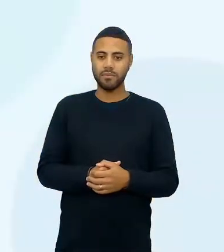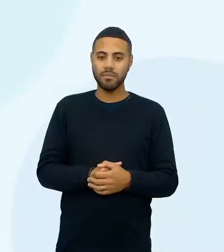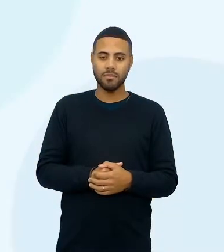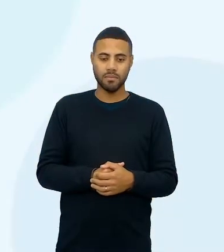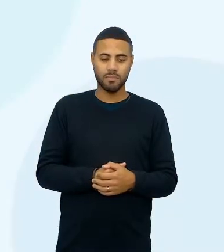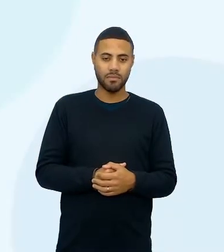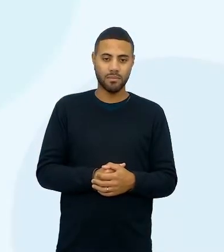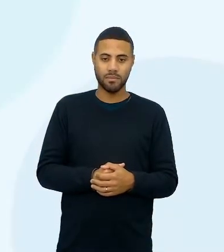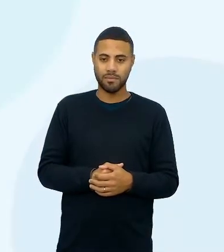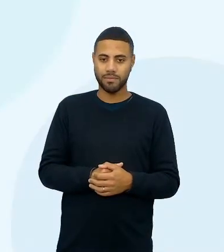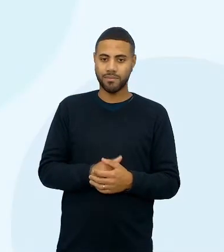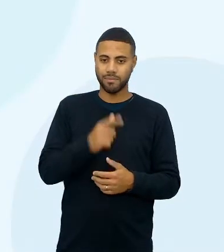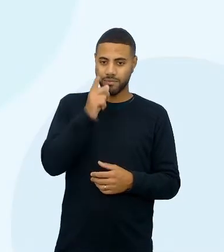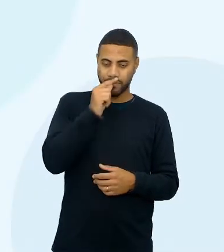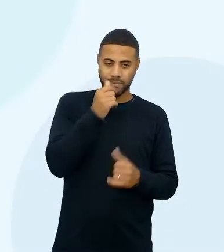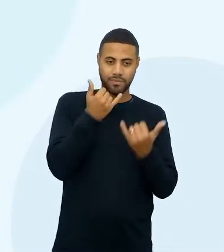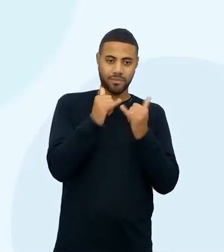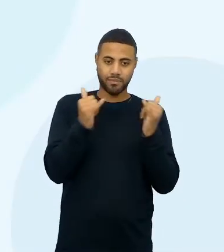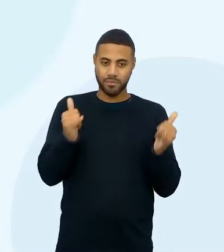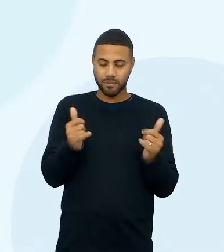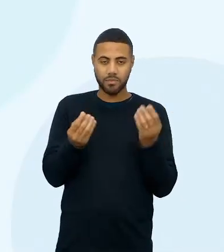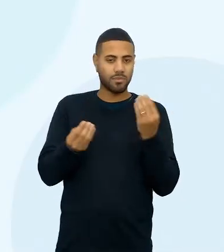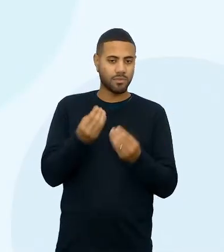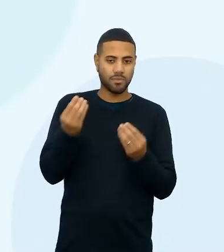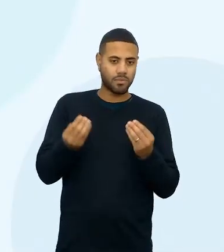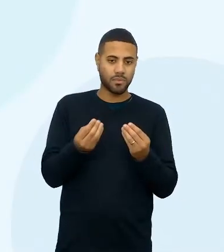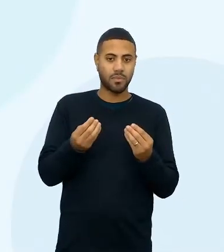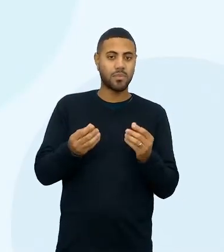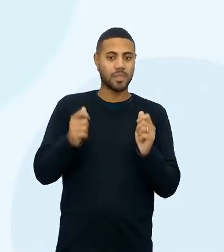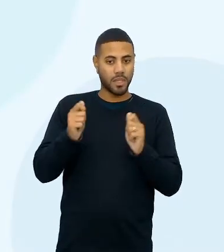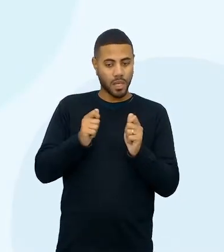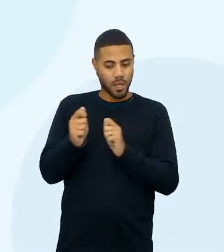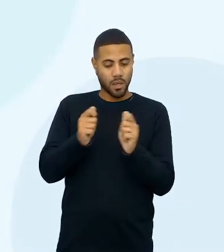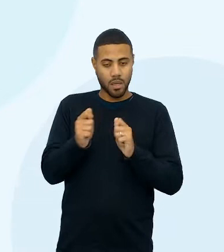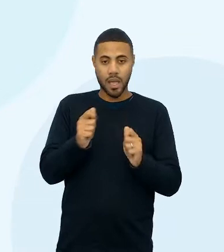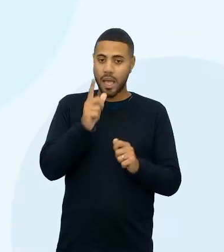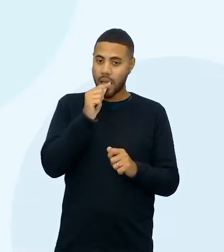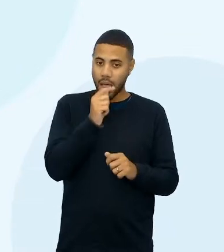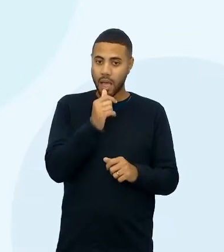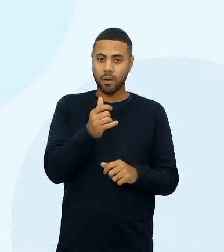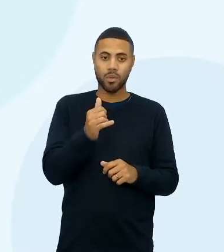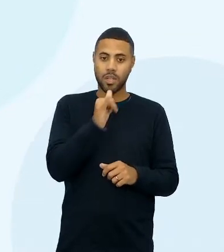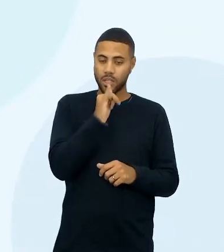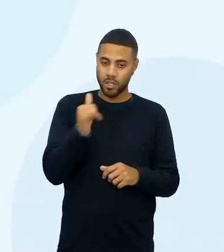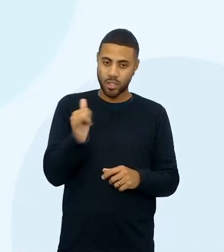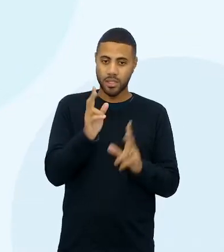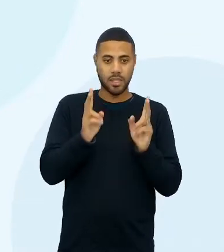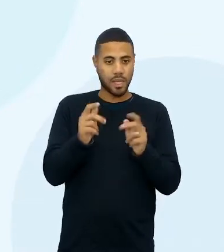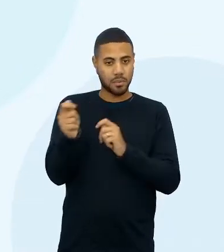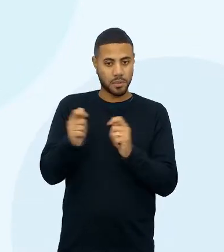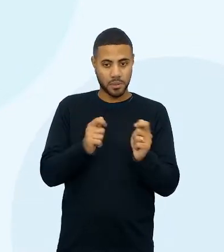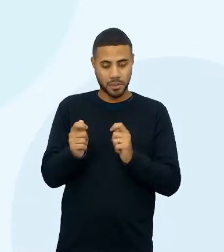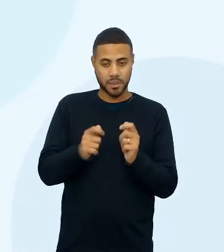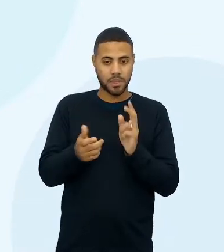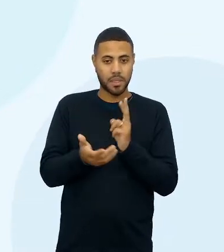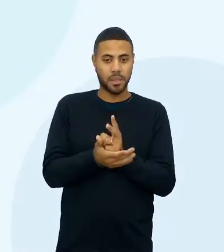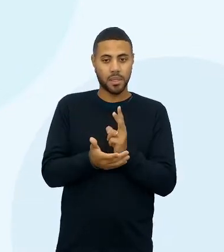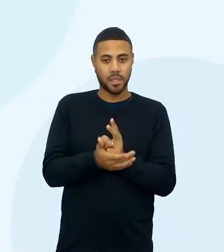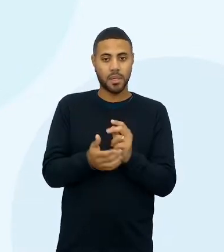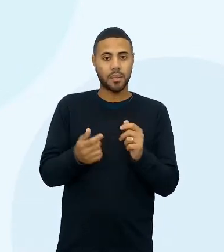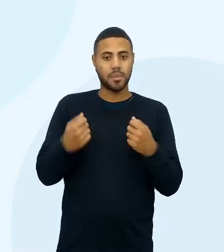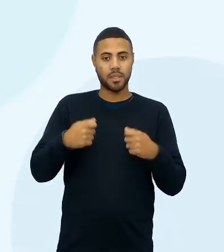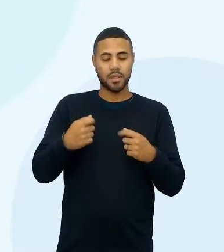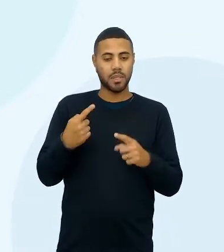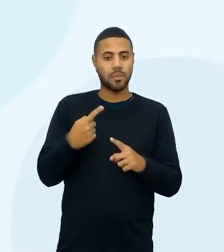água e energia, ou seja, né, tem que reduzir o consumo de água, de energia, minimizando, né, a geração